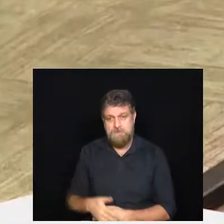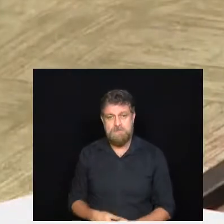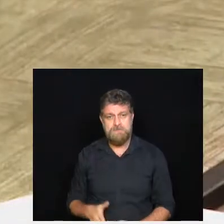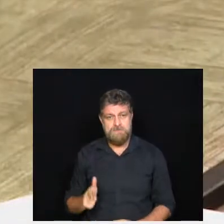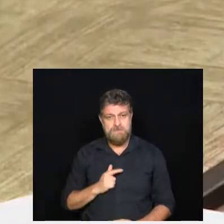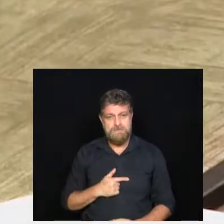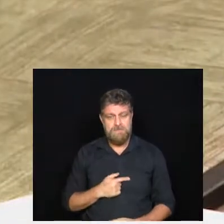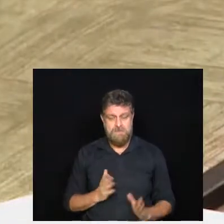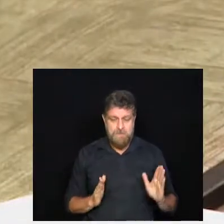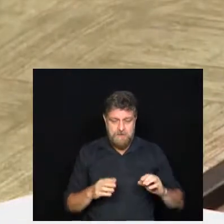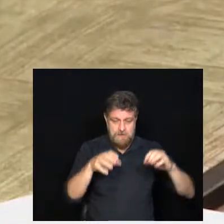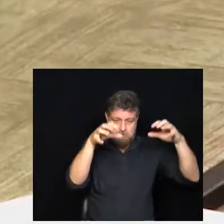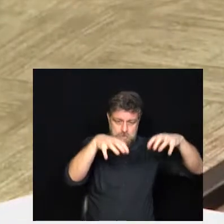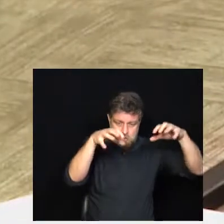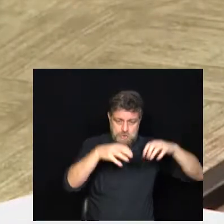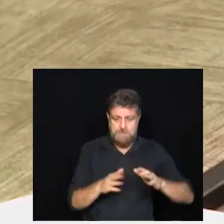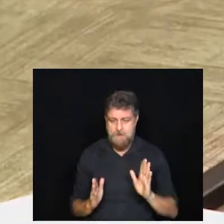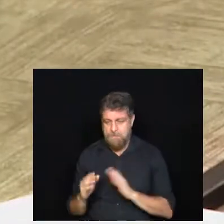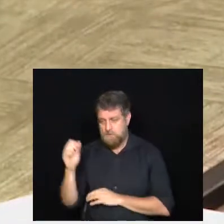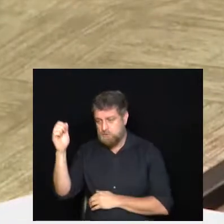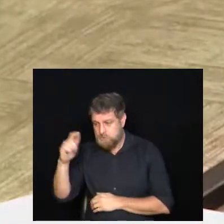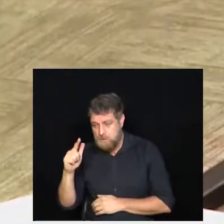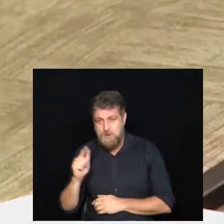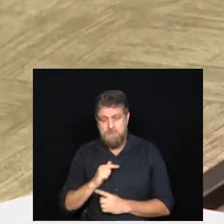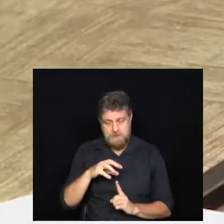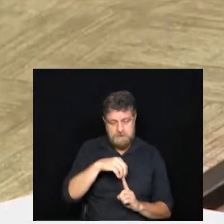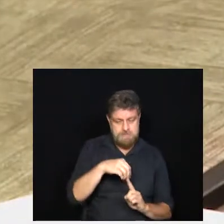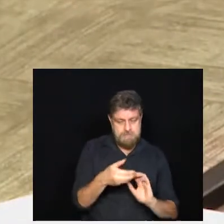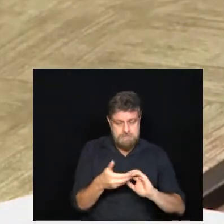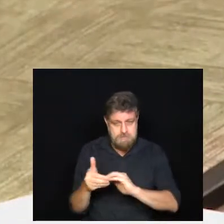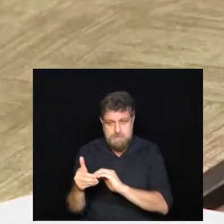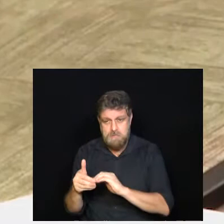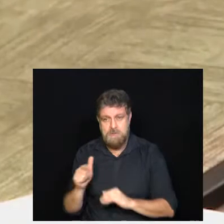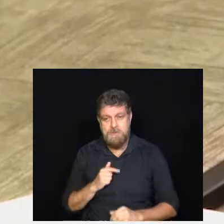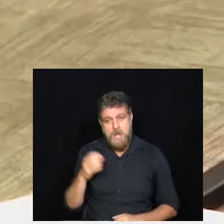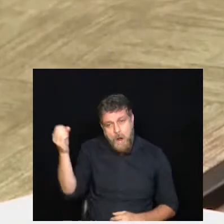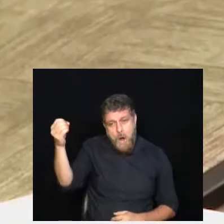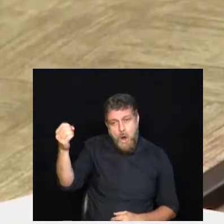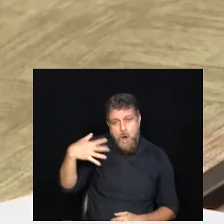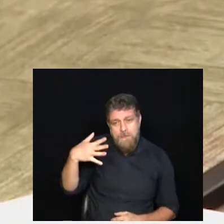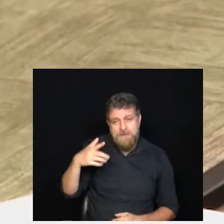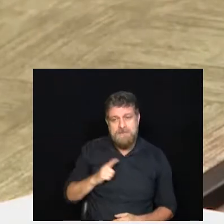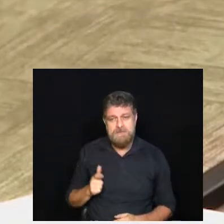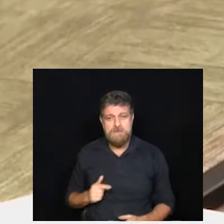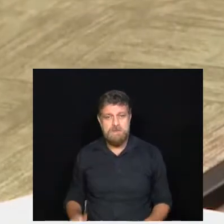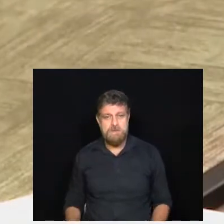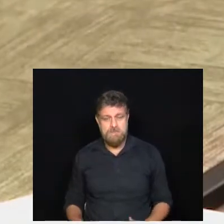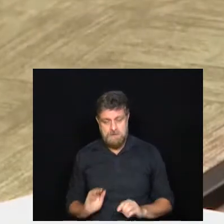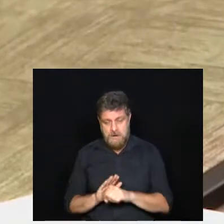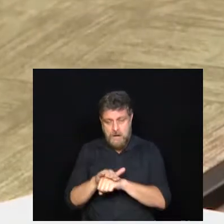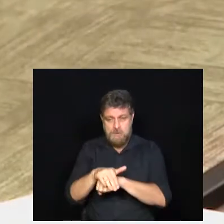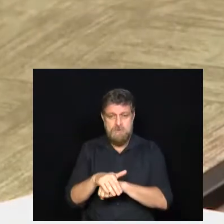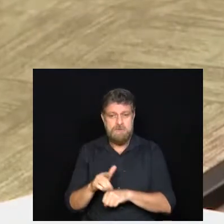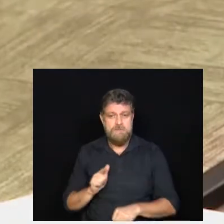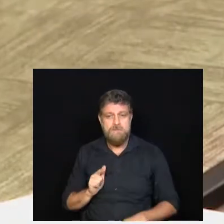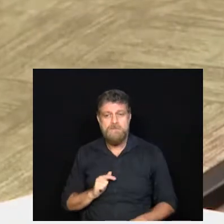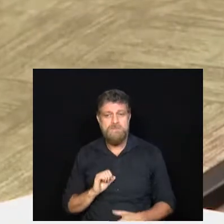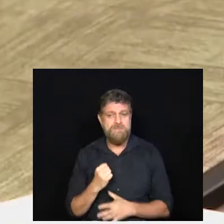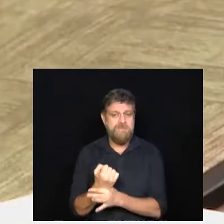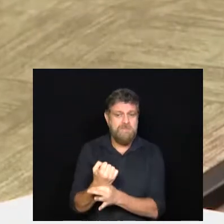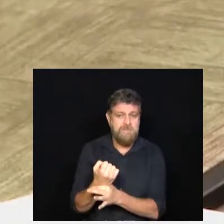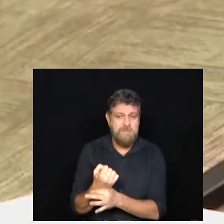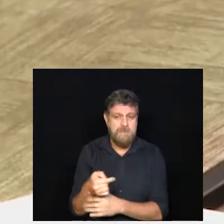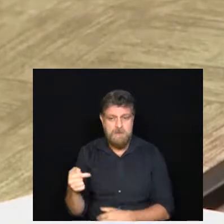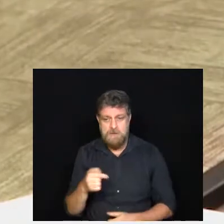de chuva, de sol, tendo abrigo em todos os pontos de ônibus e a iluminação no período noturno, com certeza vai trazer a segurança aí